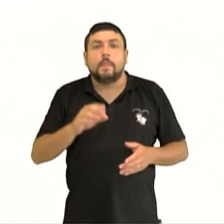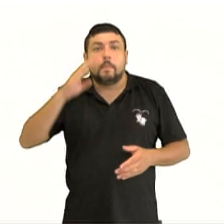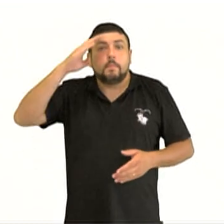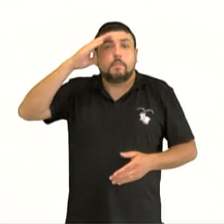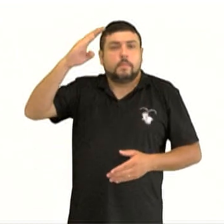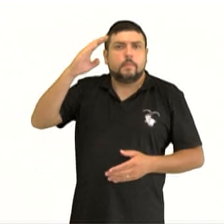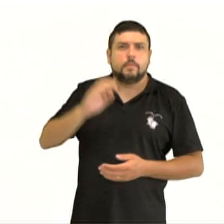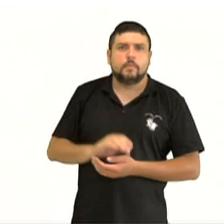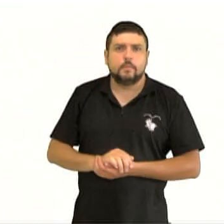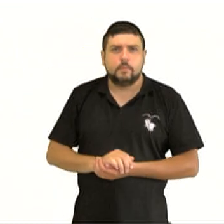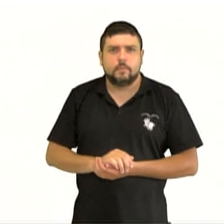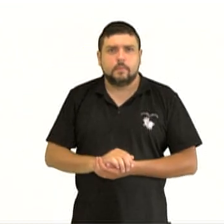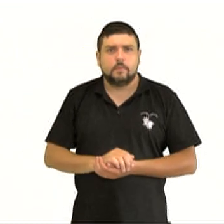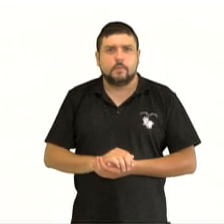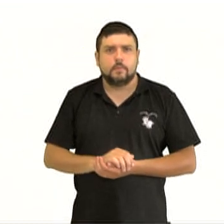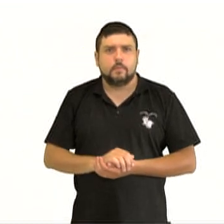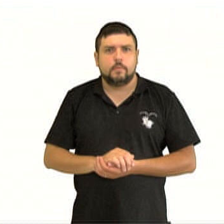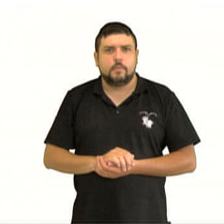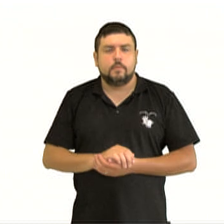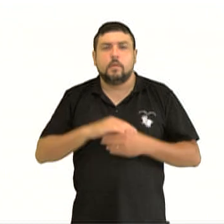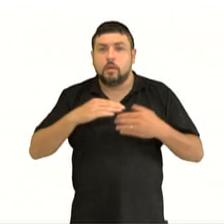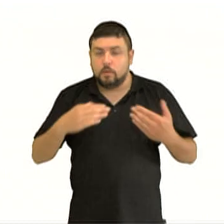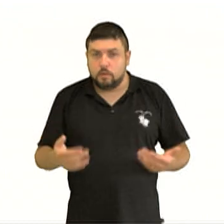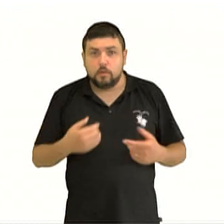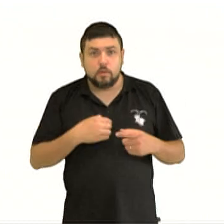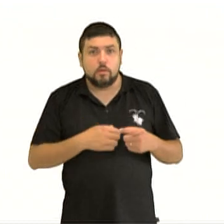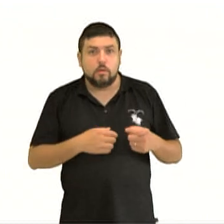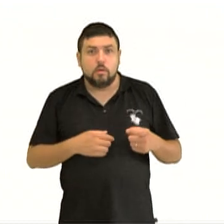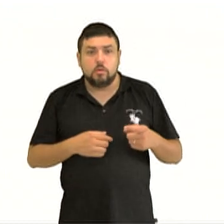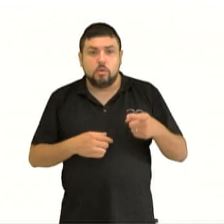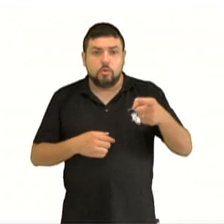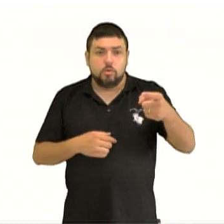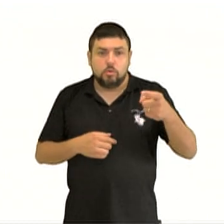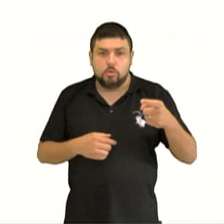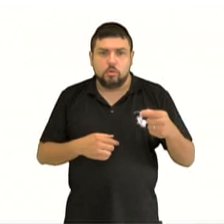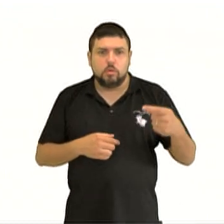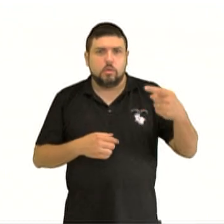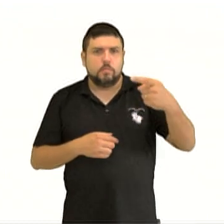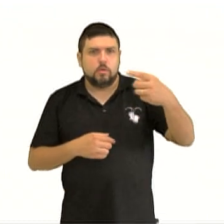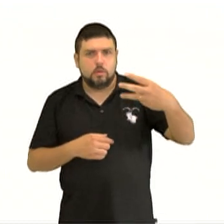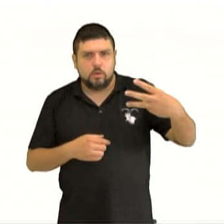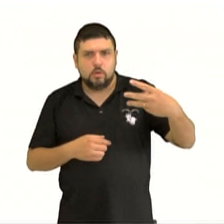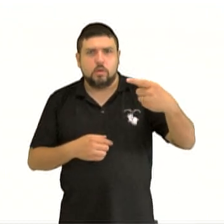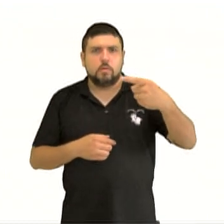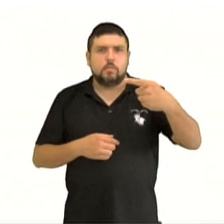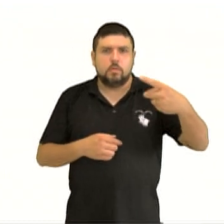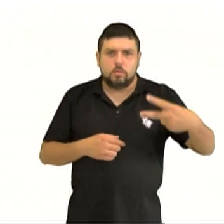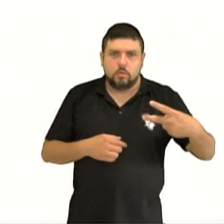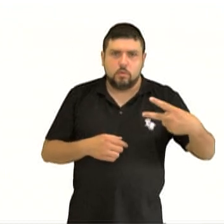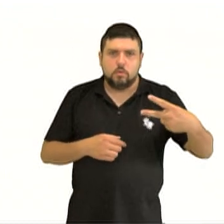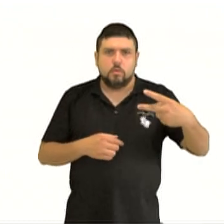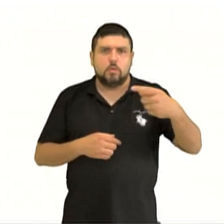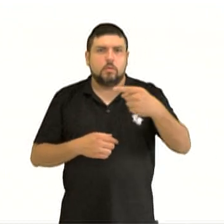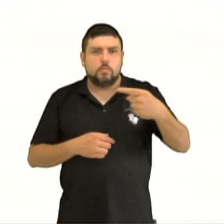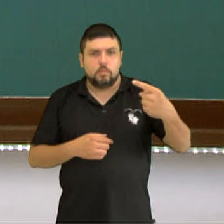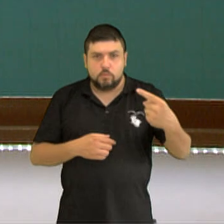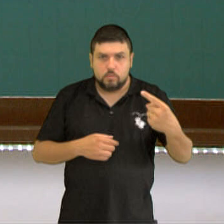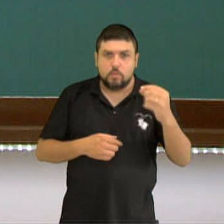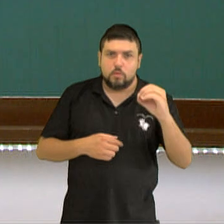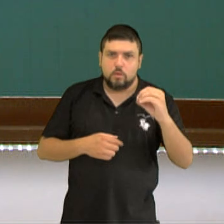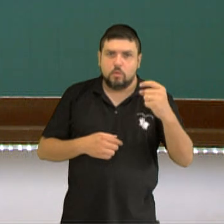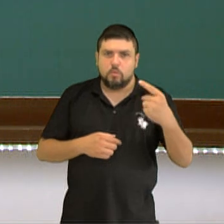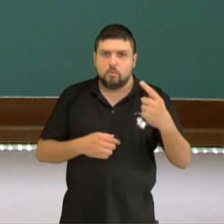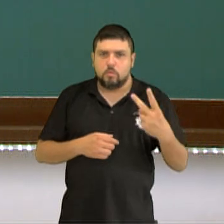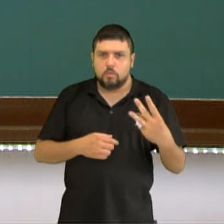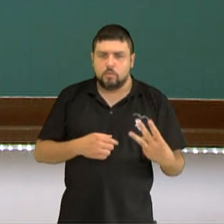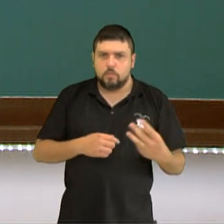para a função. O x, então, valores aumentando, menos 3, menos 2, menos 1, 0, 1, 2 e 3. Imagine